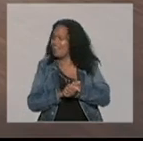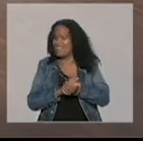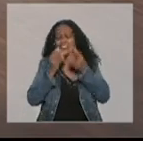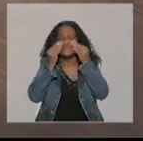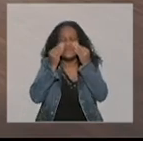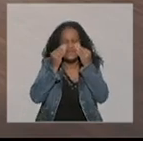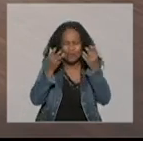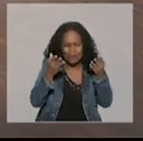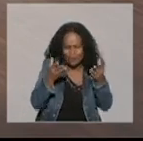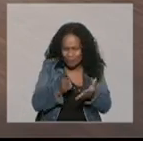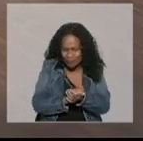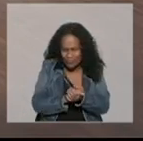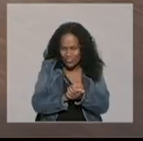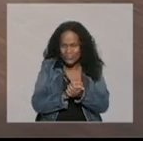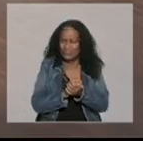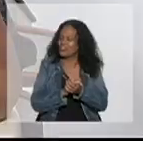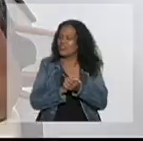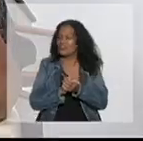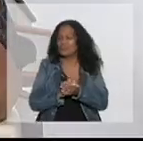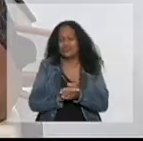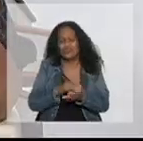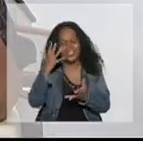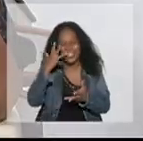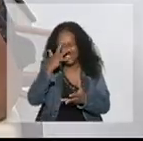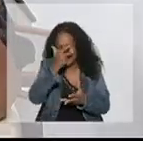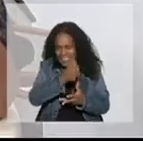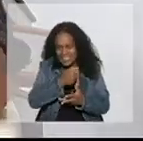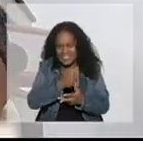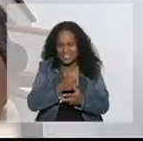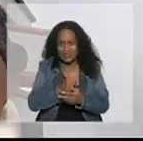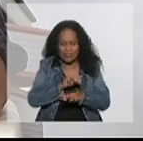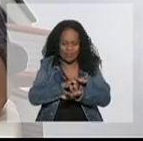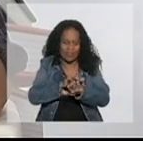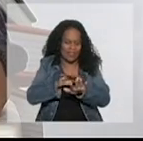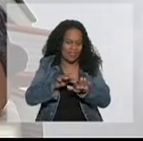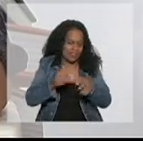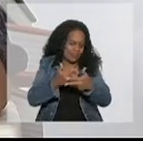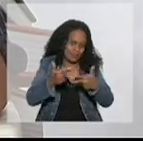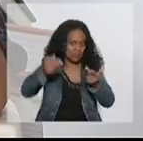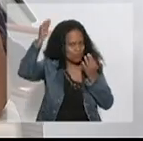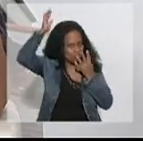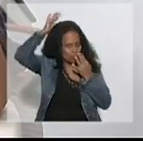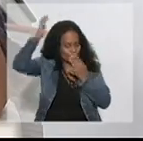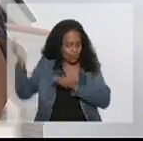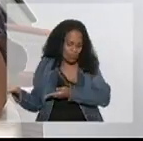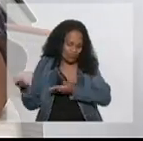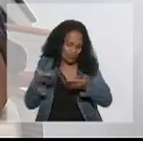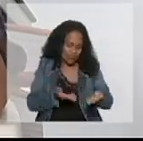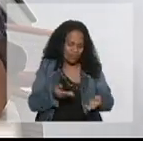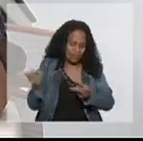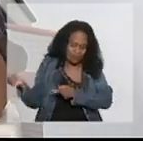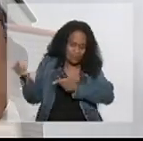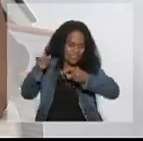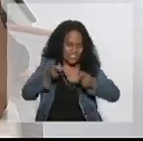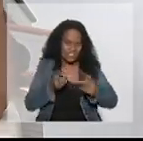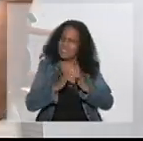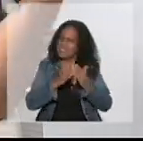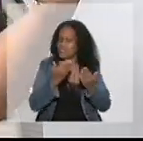Que delícia! Então, esse contato com os índios Chucarramã, que já tiveram na escola, com os índios Caraó também, que já